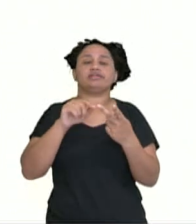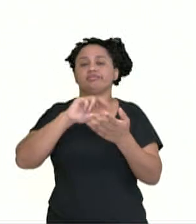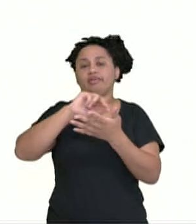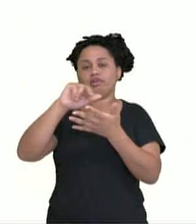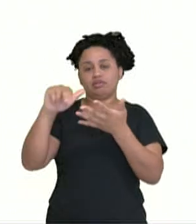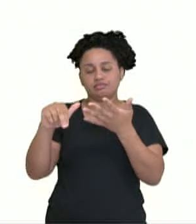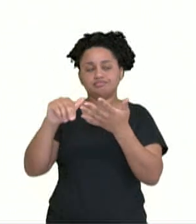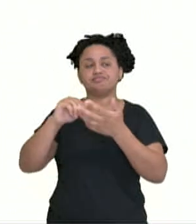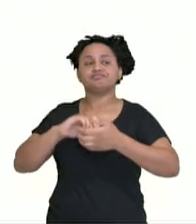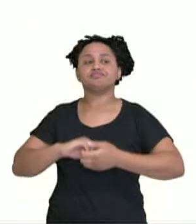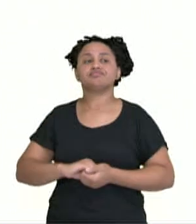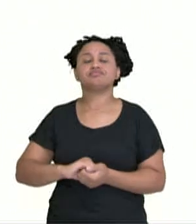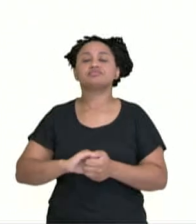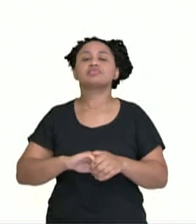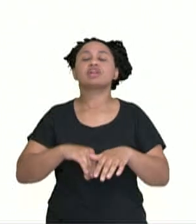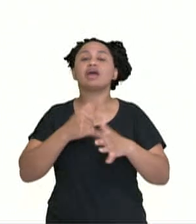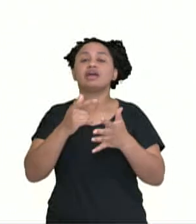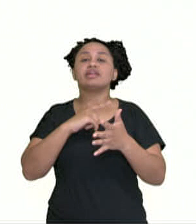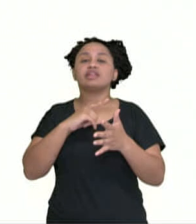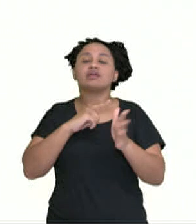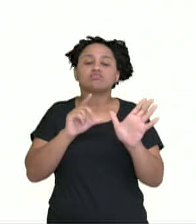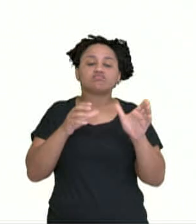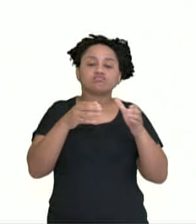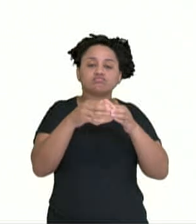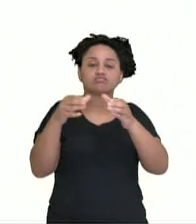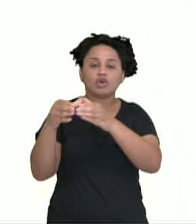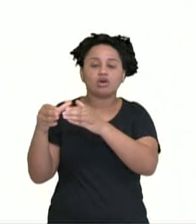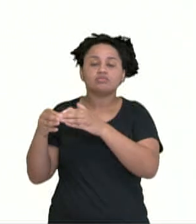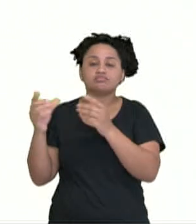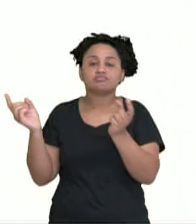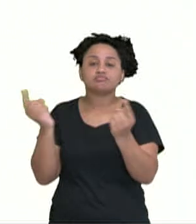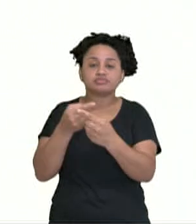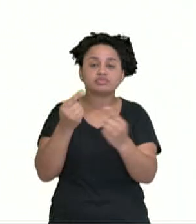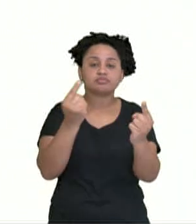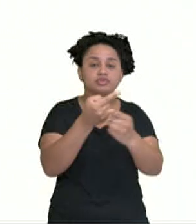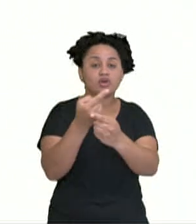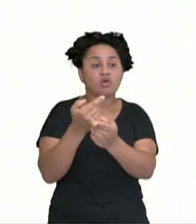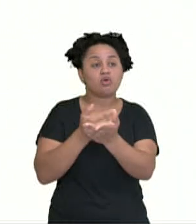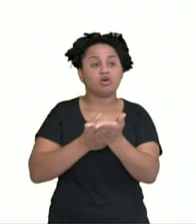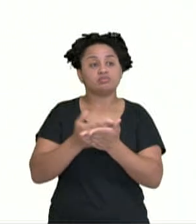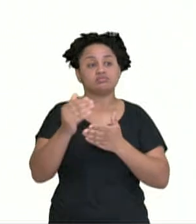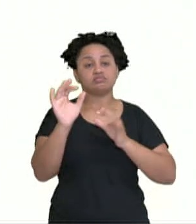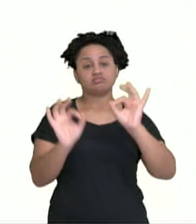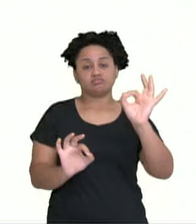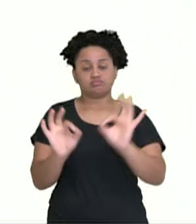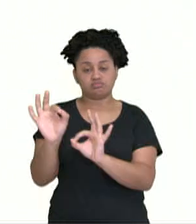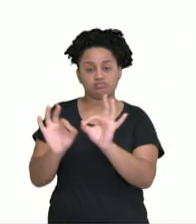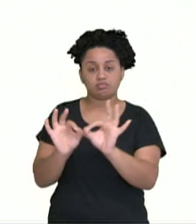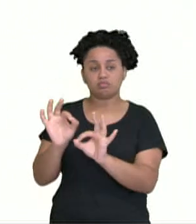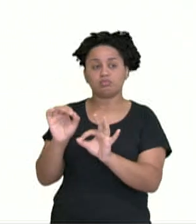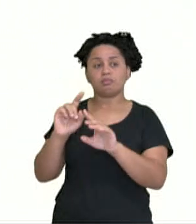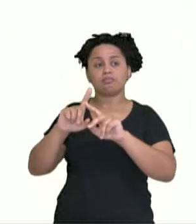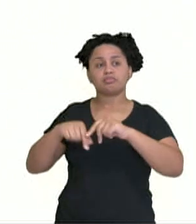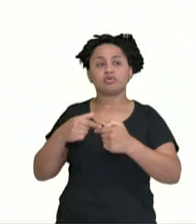tudo mais. E as ligas e torneios começaram a ser organizadas também